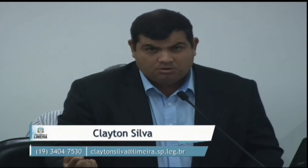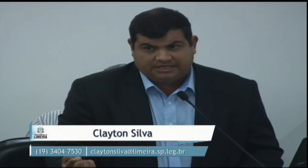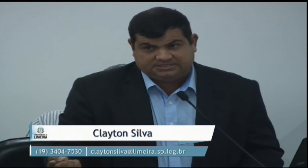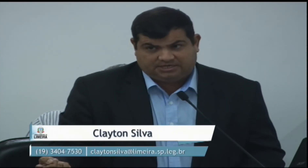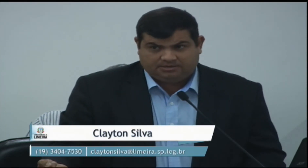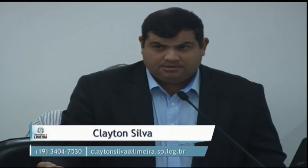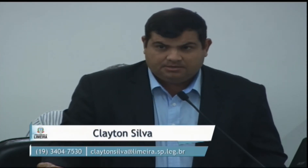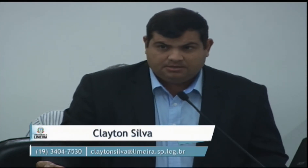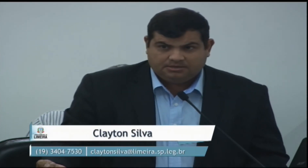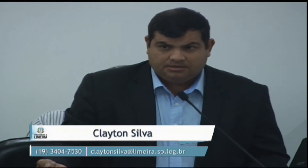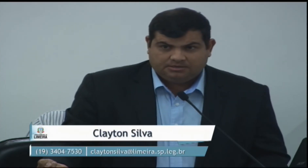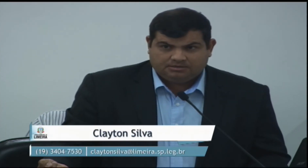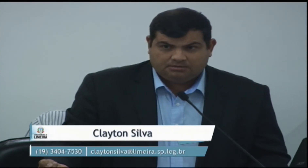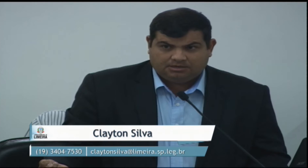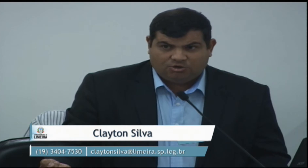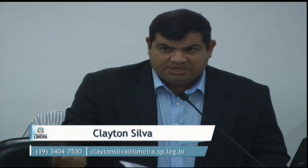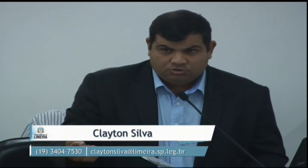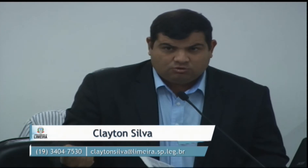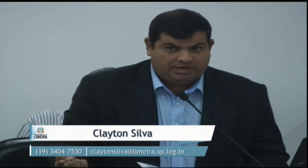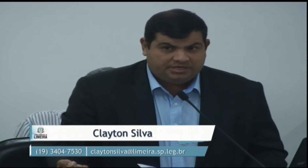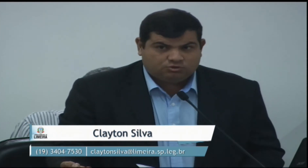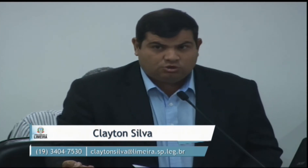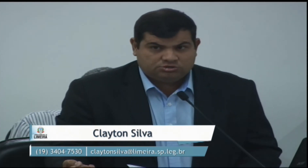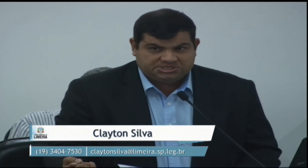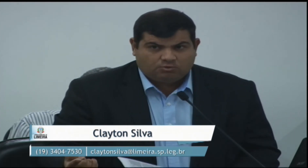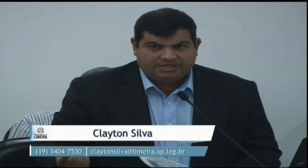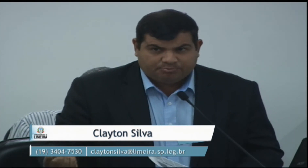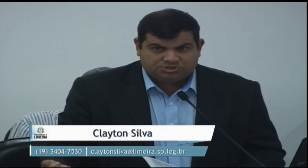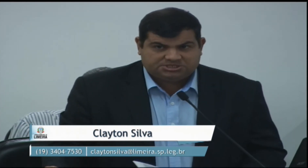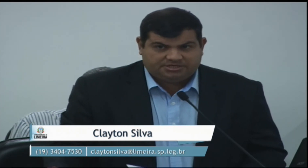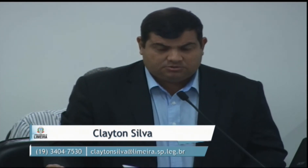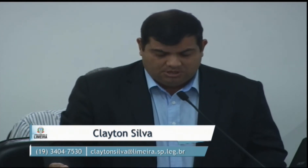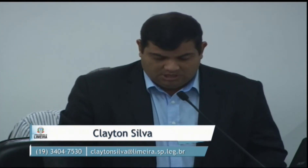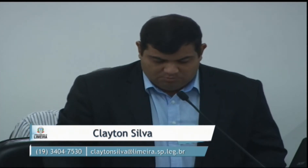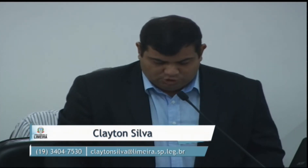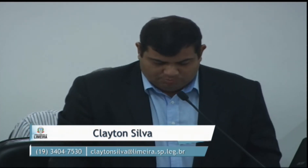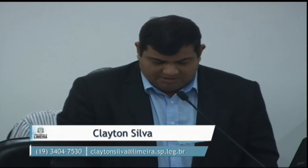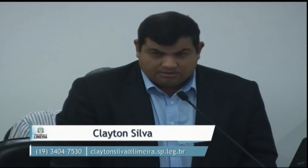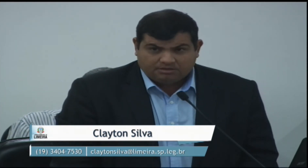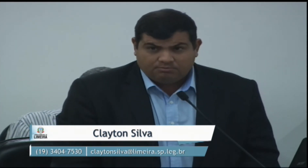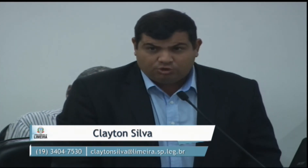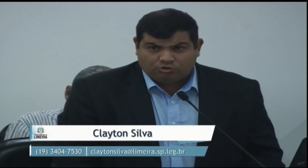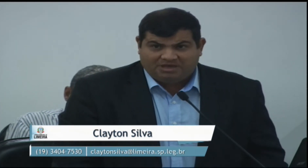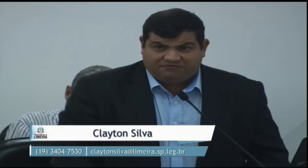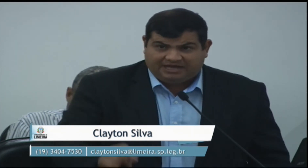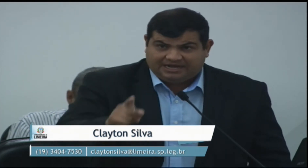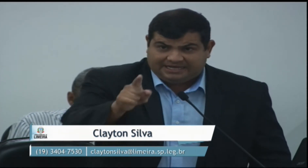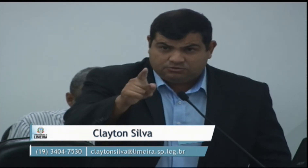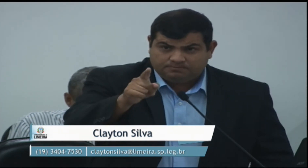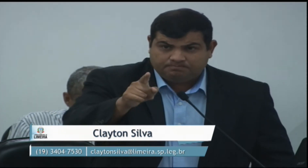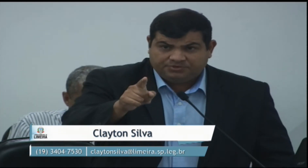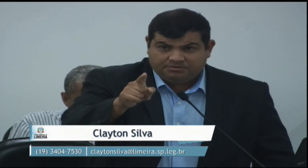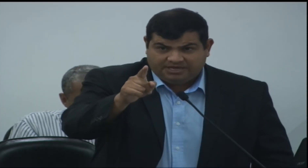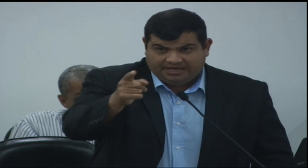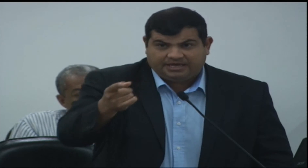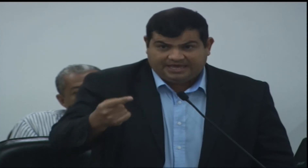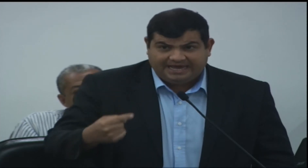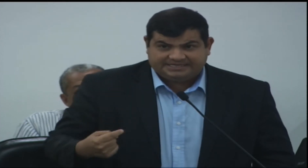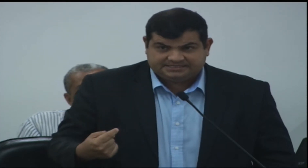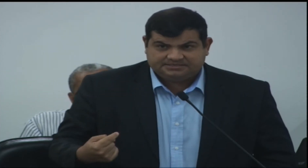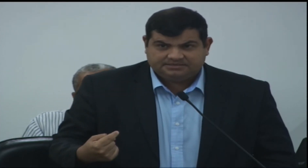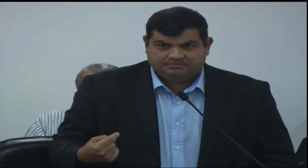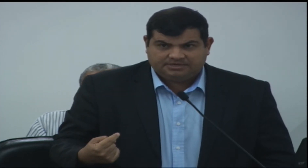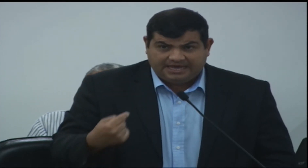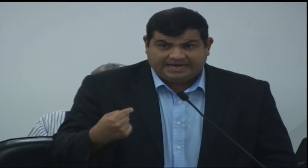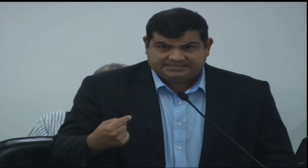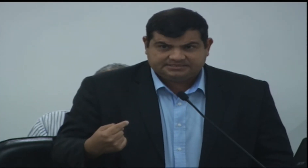1.618.000. Quer dizer, aumentou aí em torno de 50%. E muito bem falado,